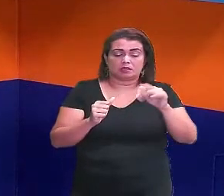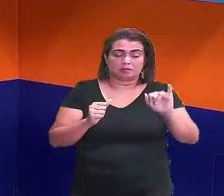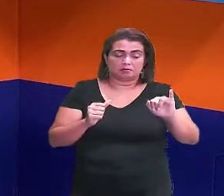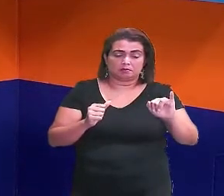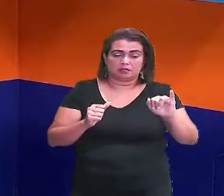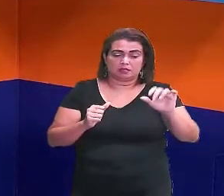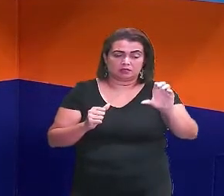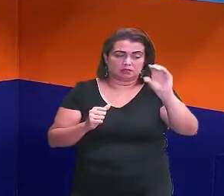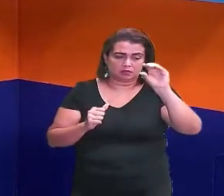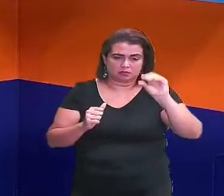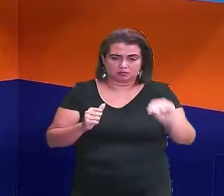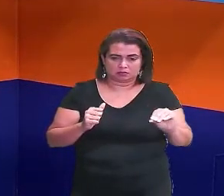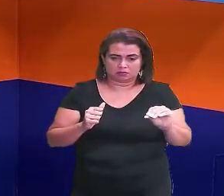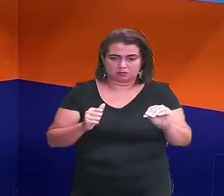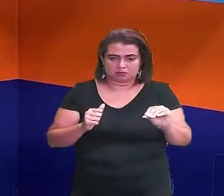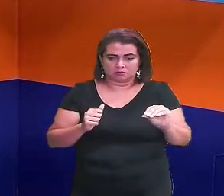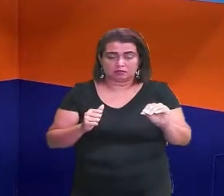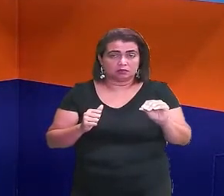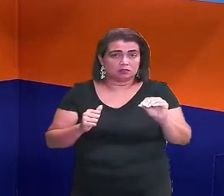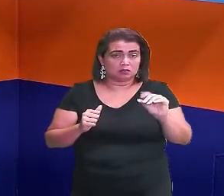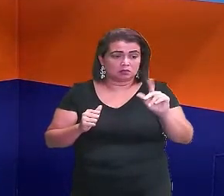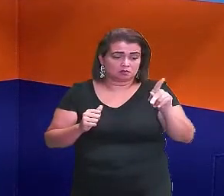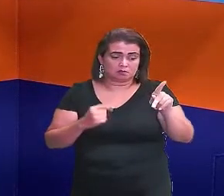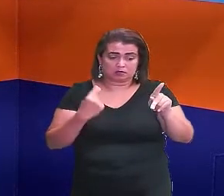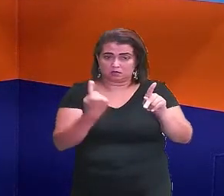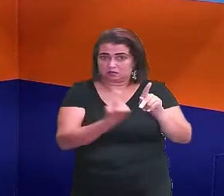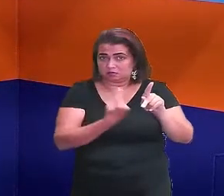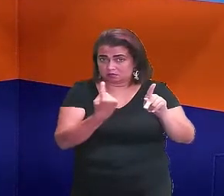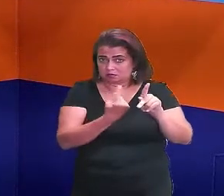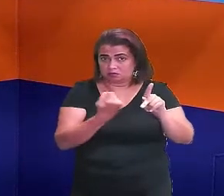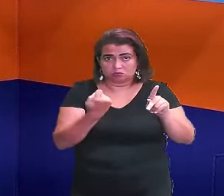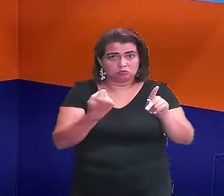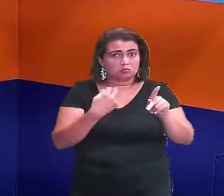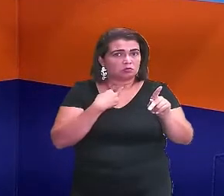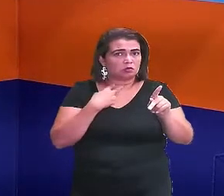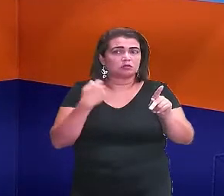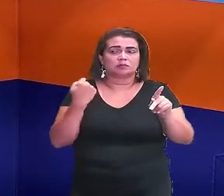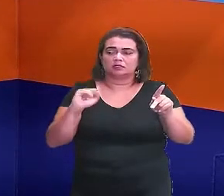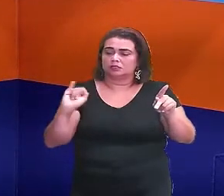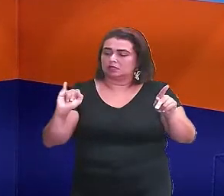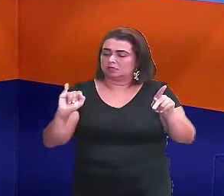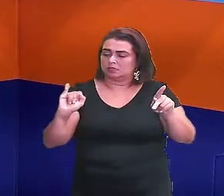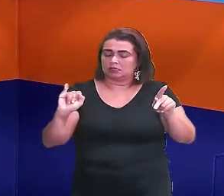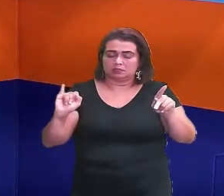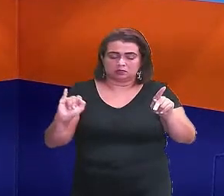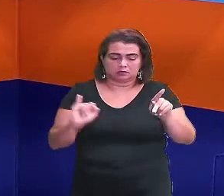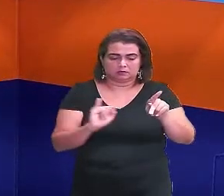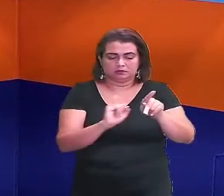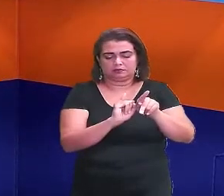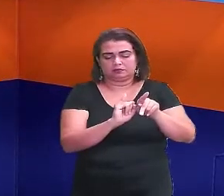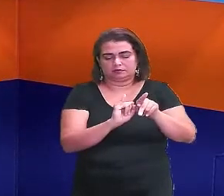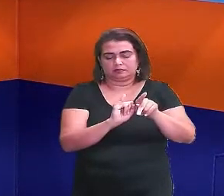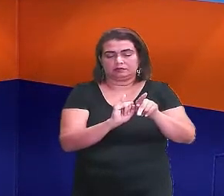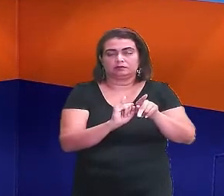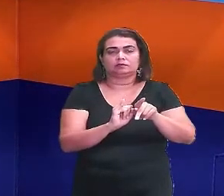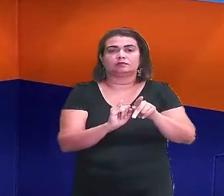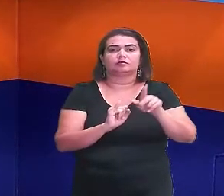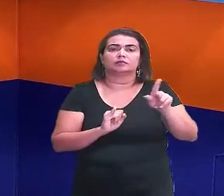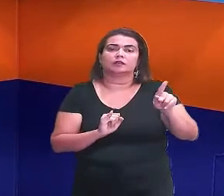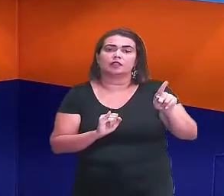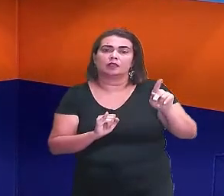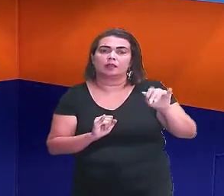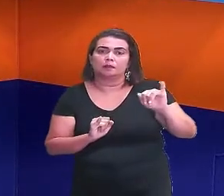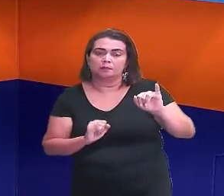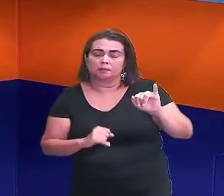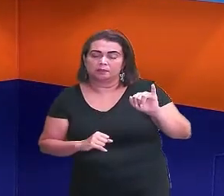não vai, tá? Ele tem que ir com um amiguinho, que seria a vogal. Então, a gente coloca aqui, ó, pi.